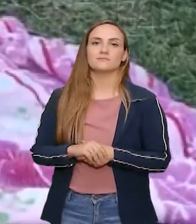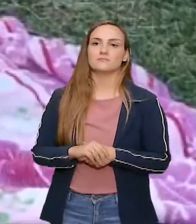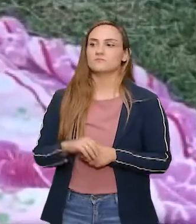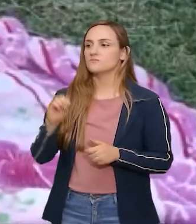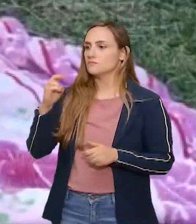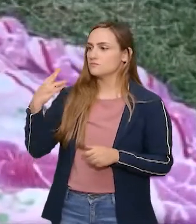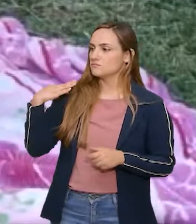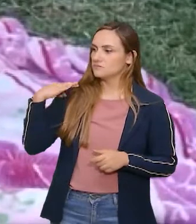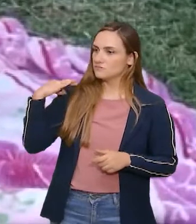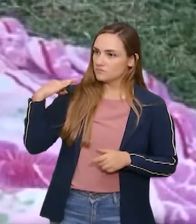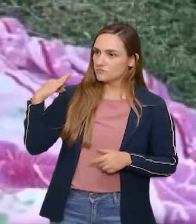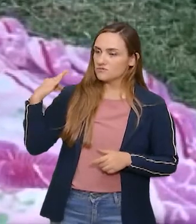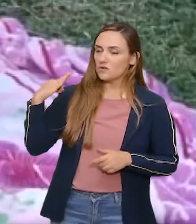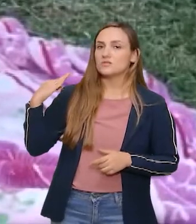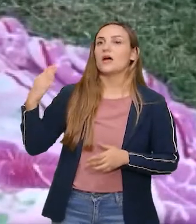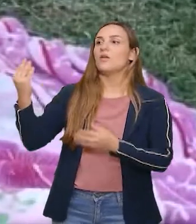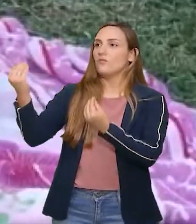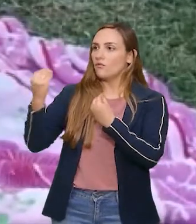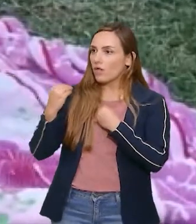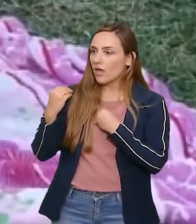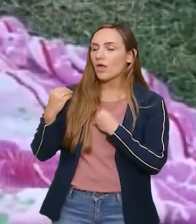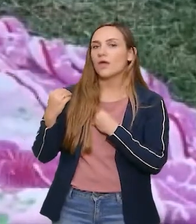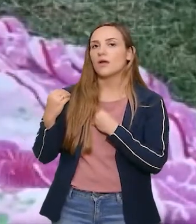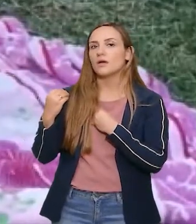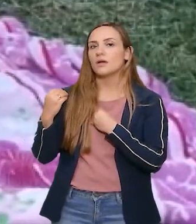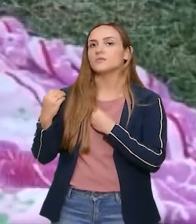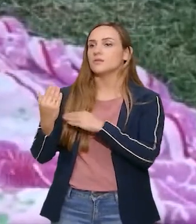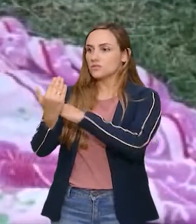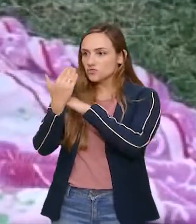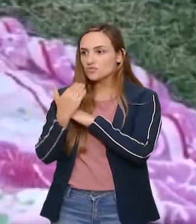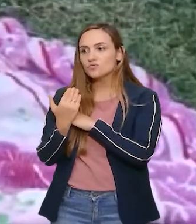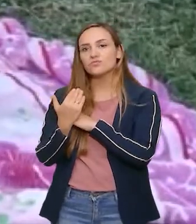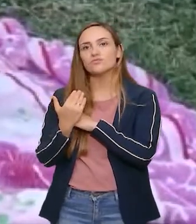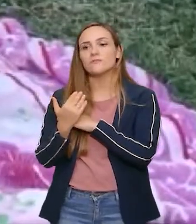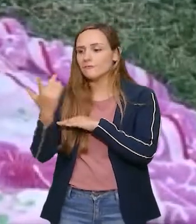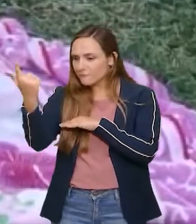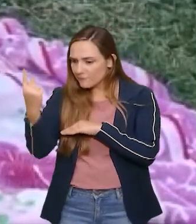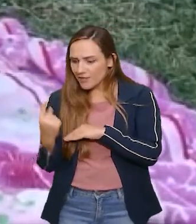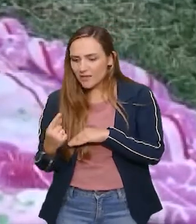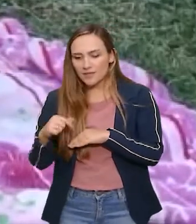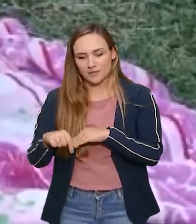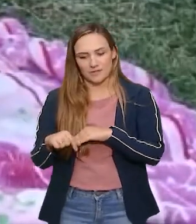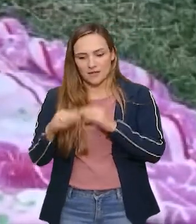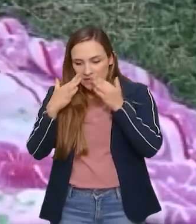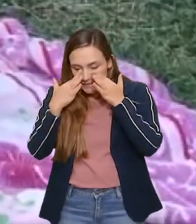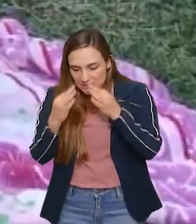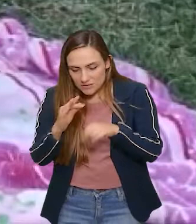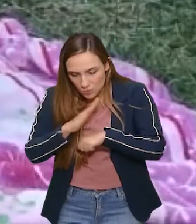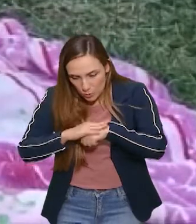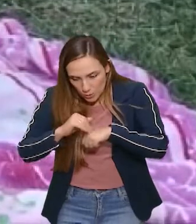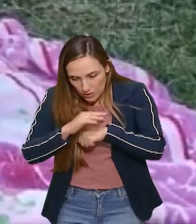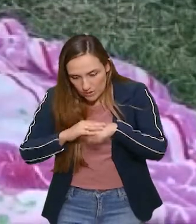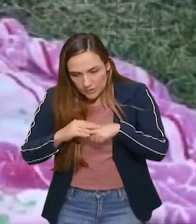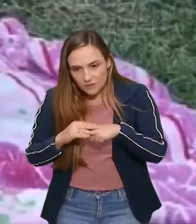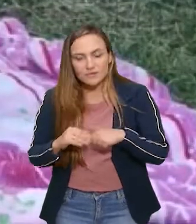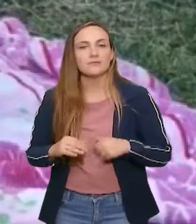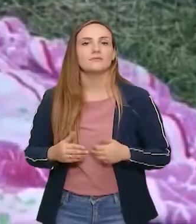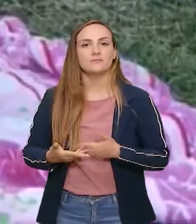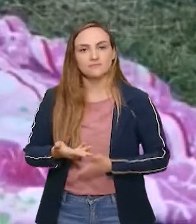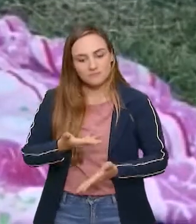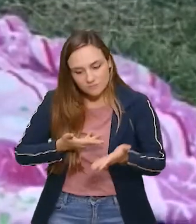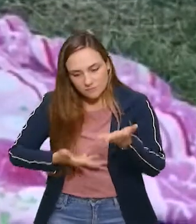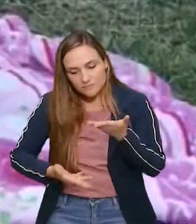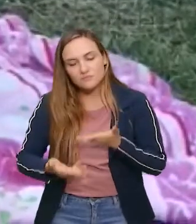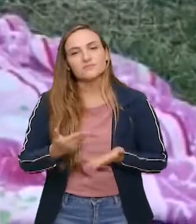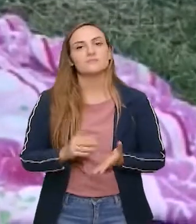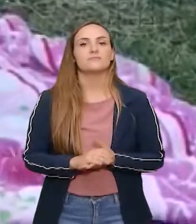um voluntariado que vem aqui, que passe a mão neles, que troque o seu carinho, a sua energia positiva